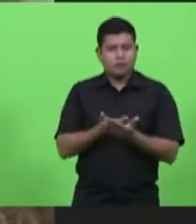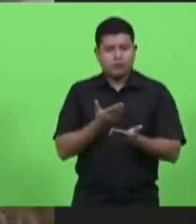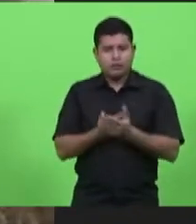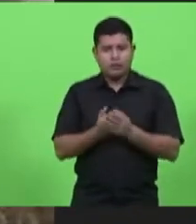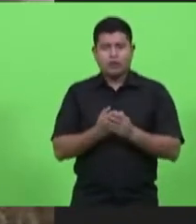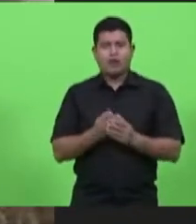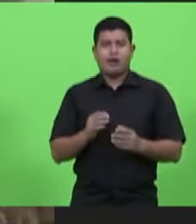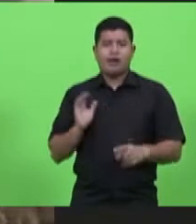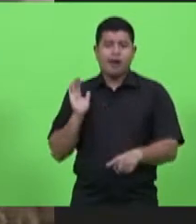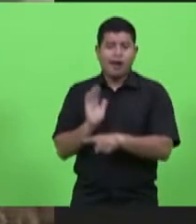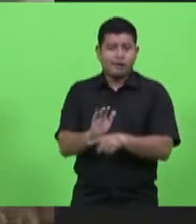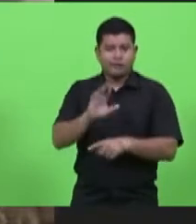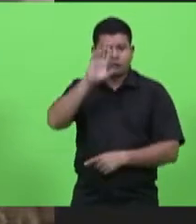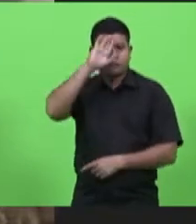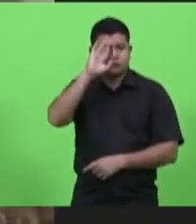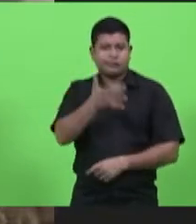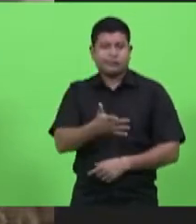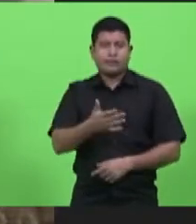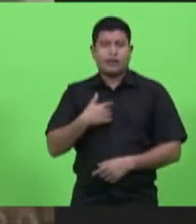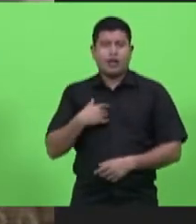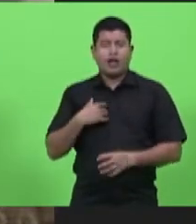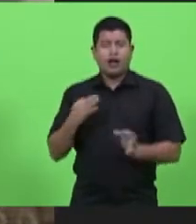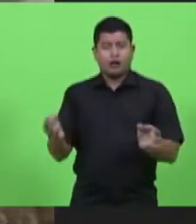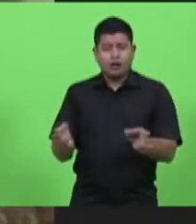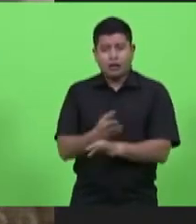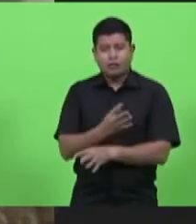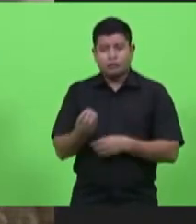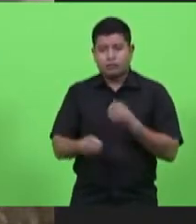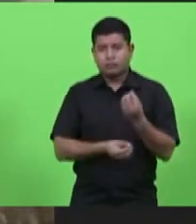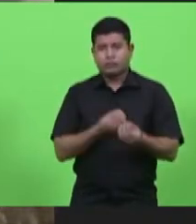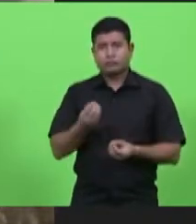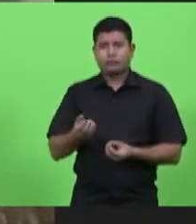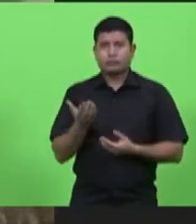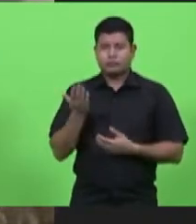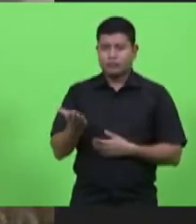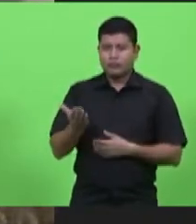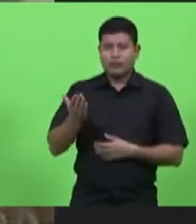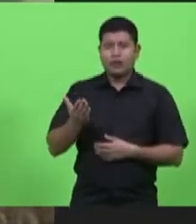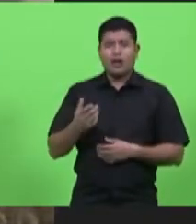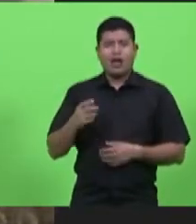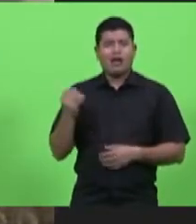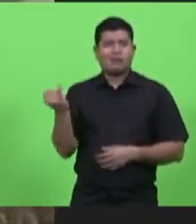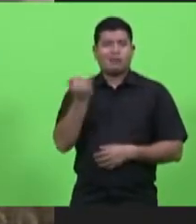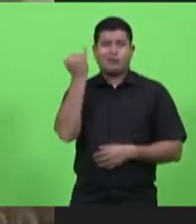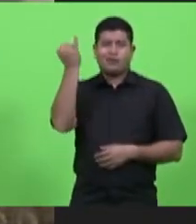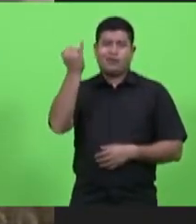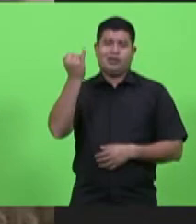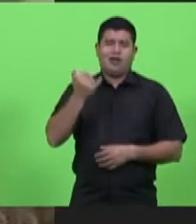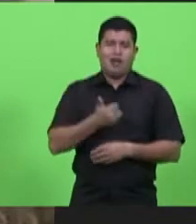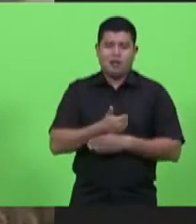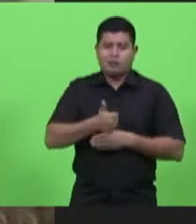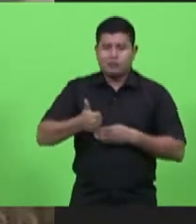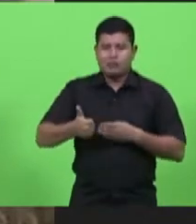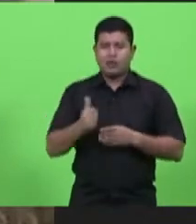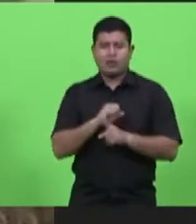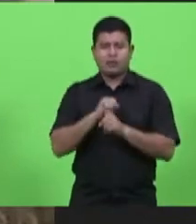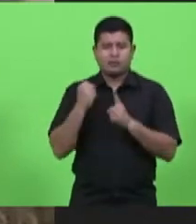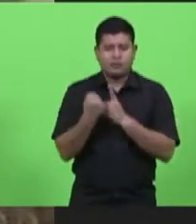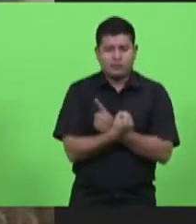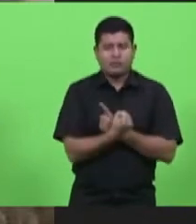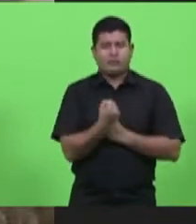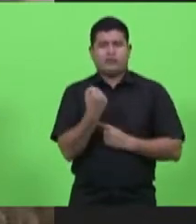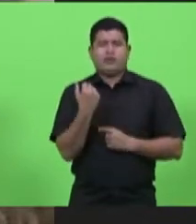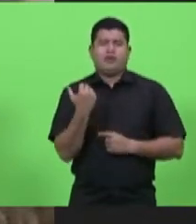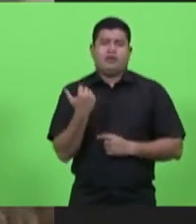solução. Eu concluo apenas dizendo, foi enfatizado aí da importância da igreja no seu aspecto moral, social, mas eu